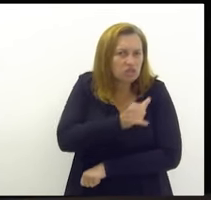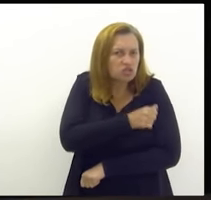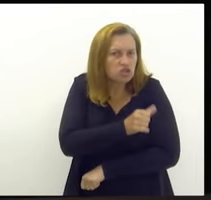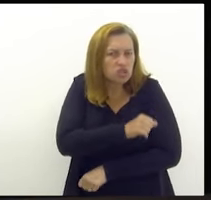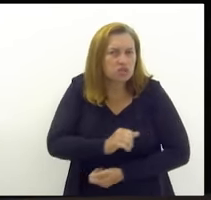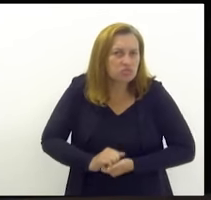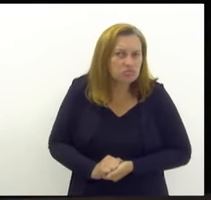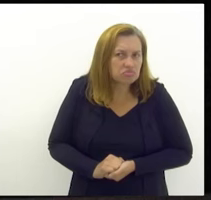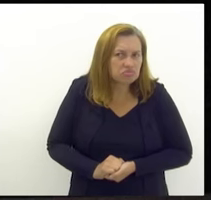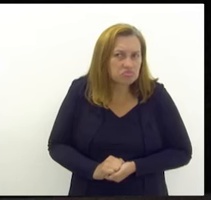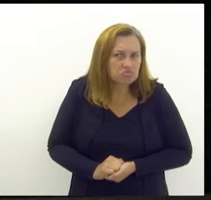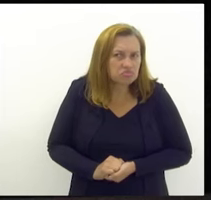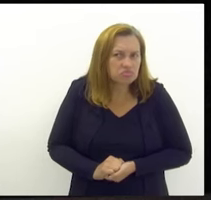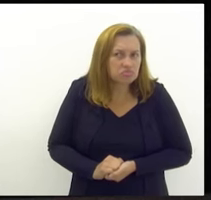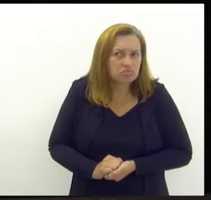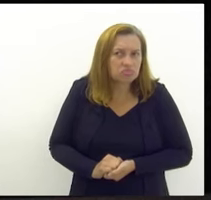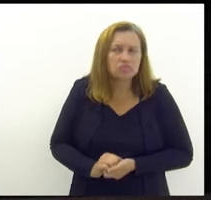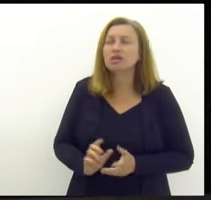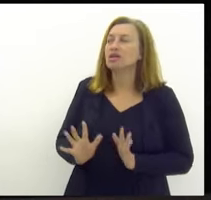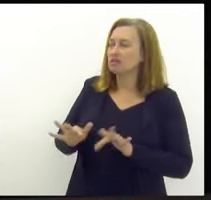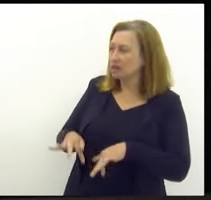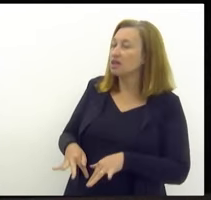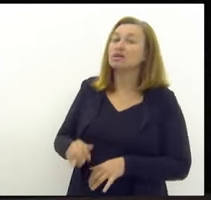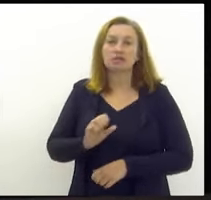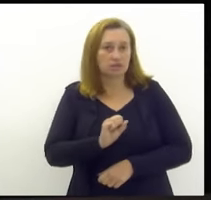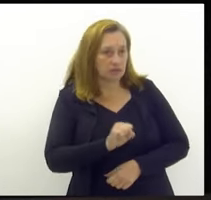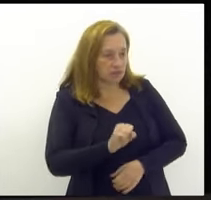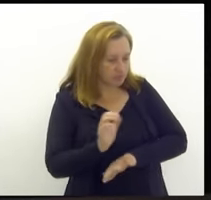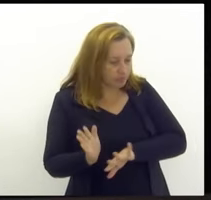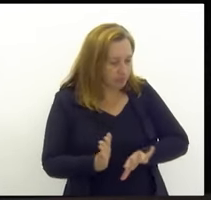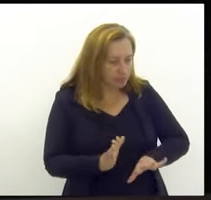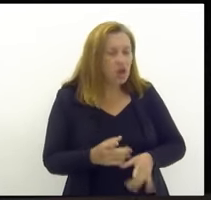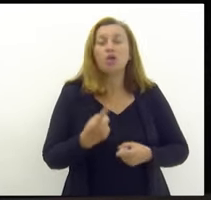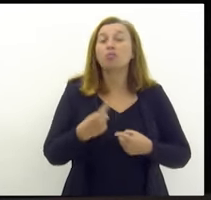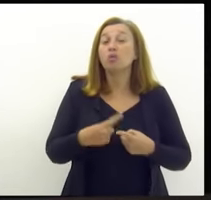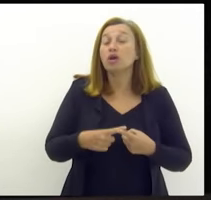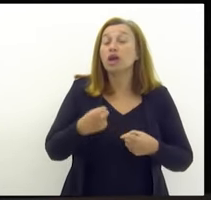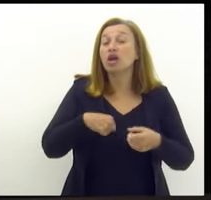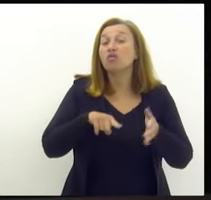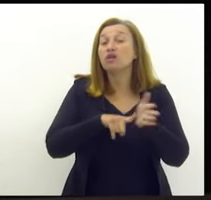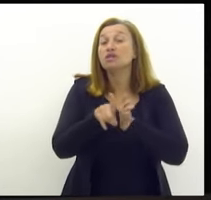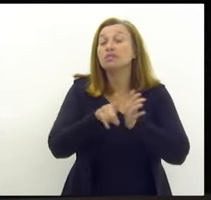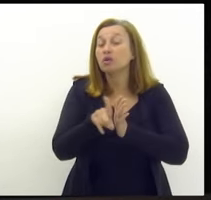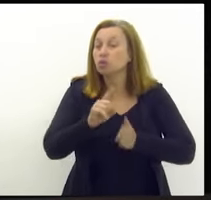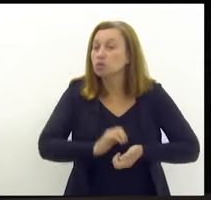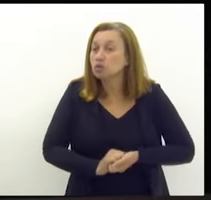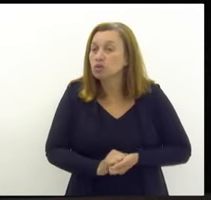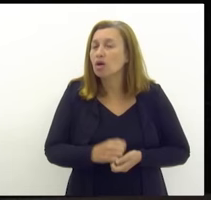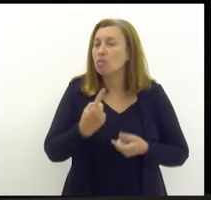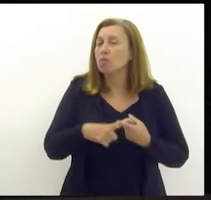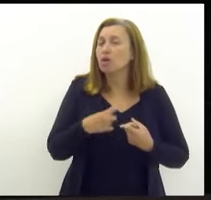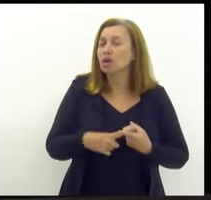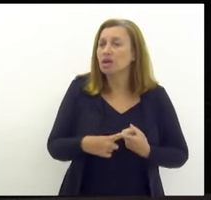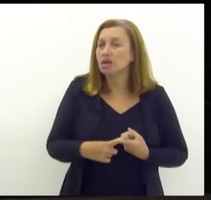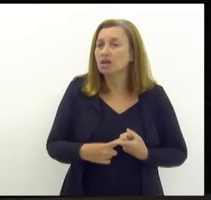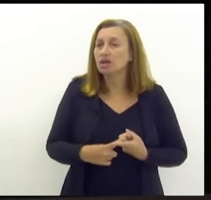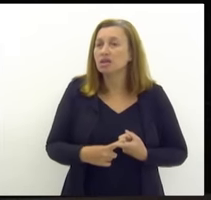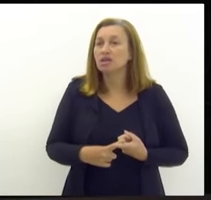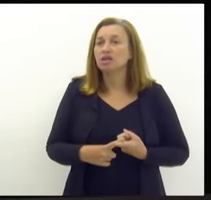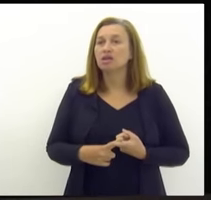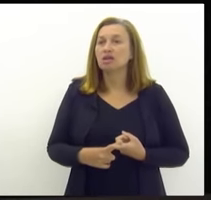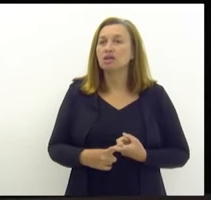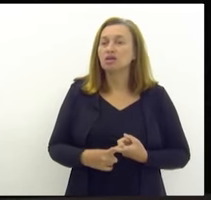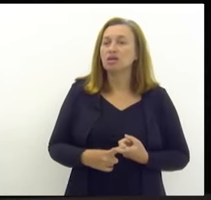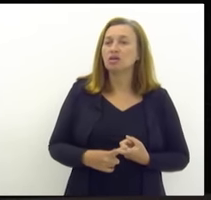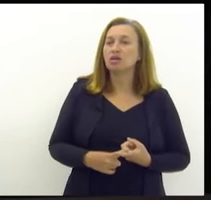Janeiro para concluir Deputado Sim senhora e por que que eu faço essa observação eu faço essa observação porque inclusive o